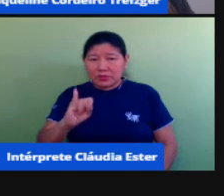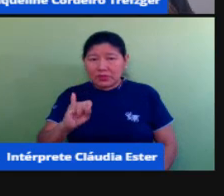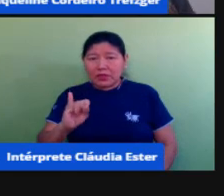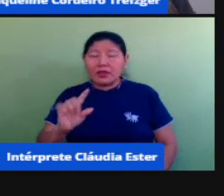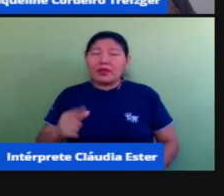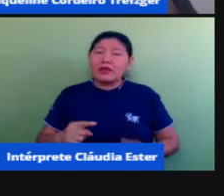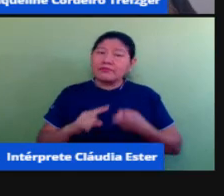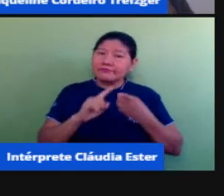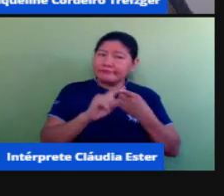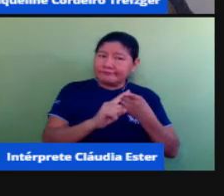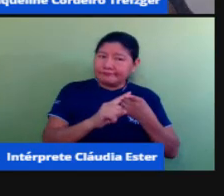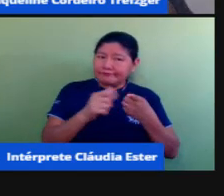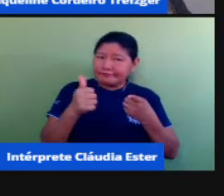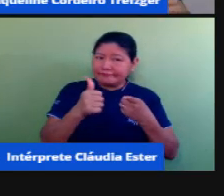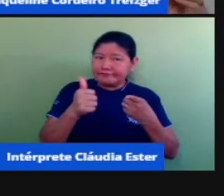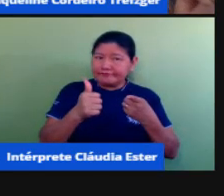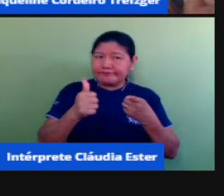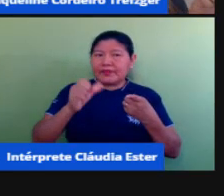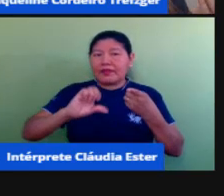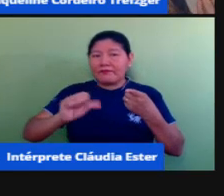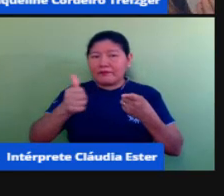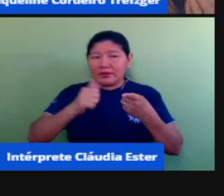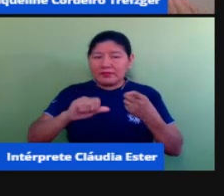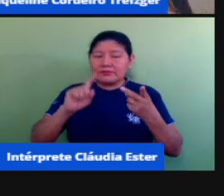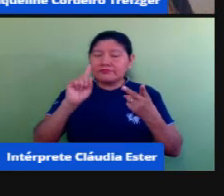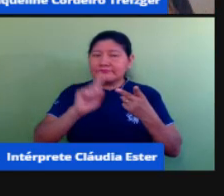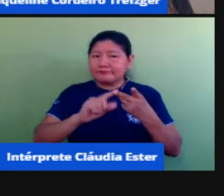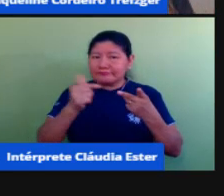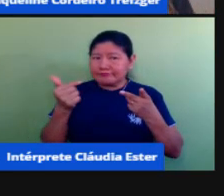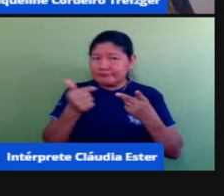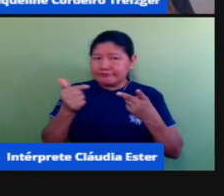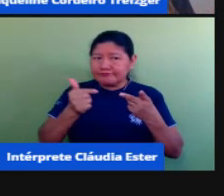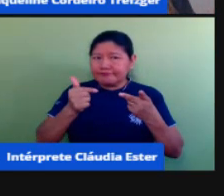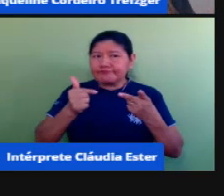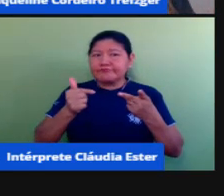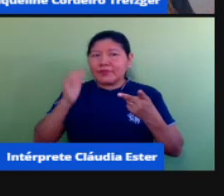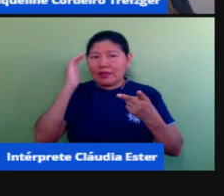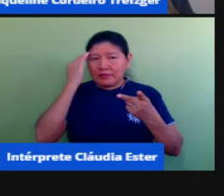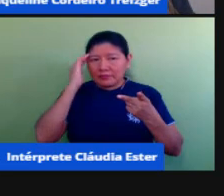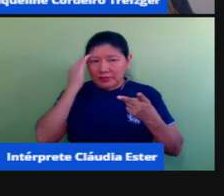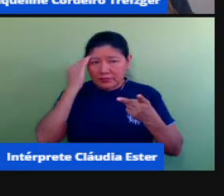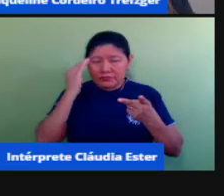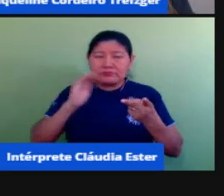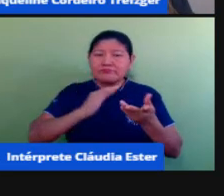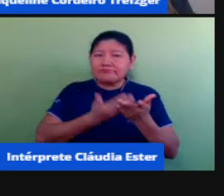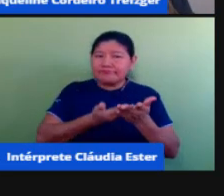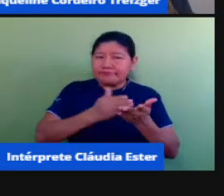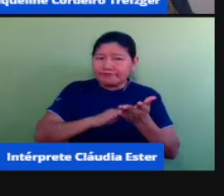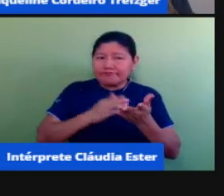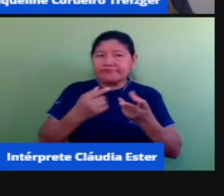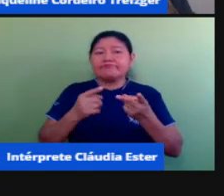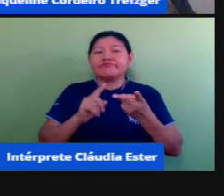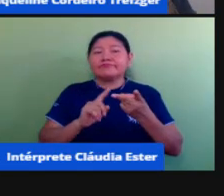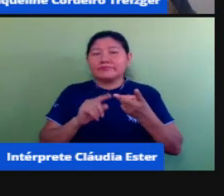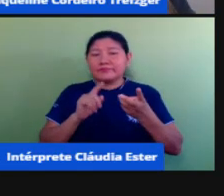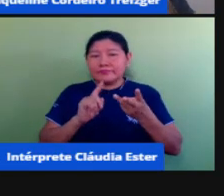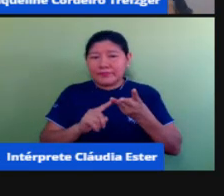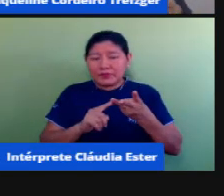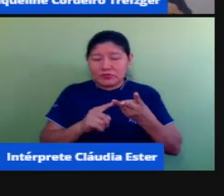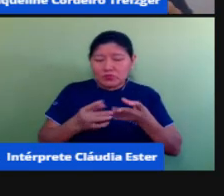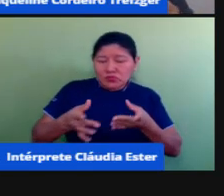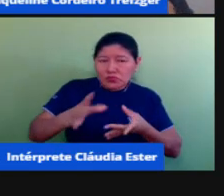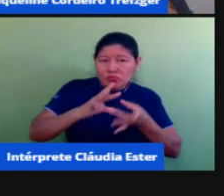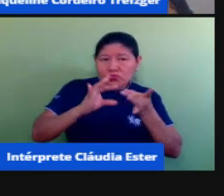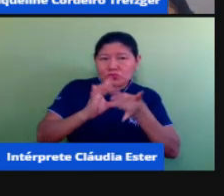de avaliação, a segunda, a interpretação e o tratamento da informação obtida por meio desse instrumento. Então,